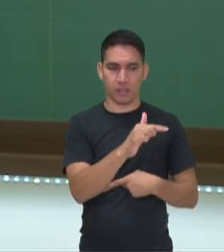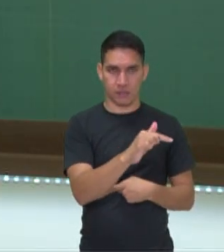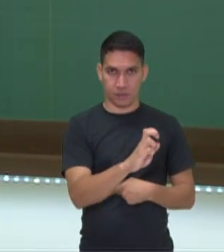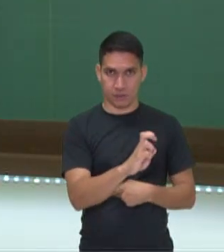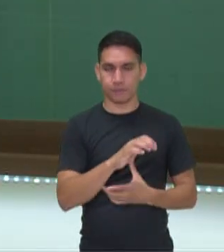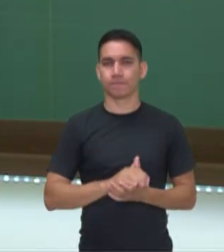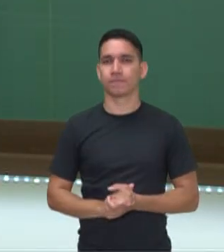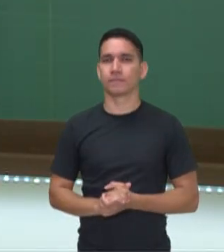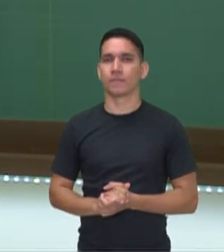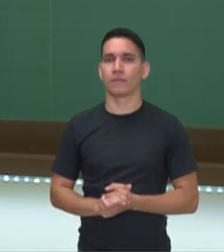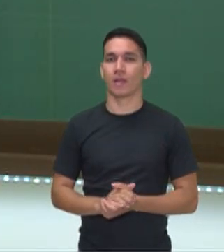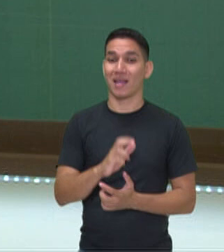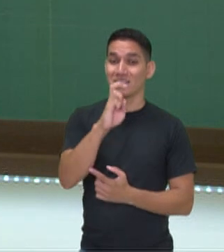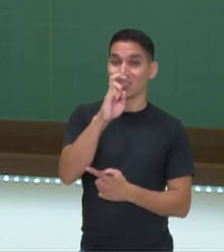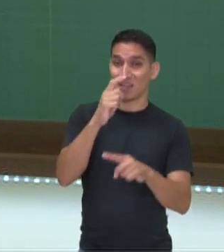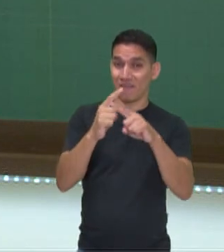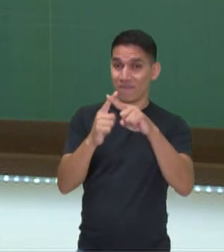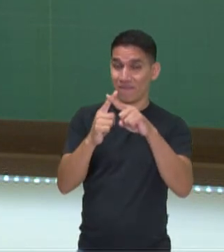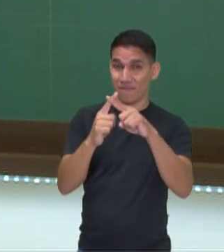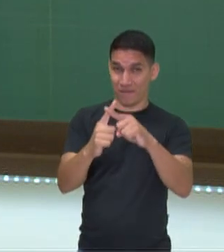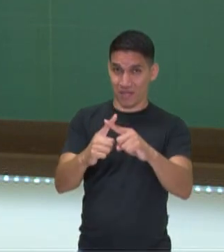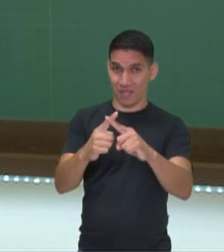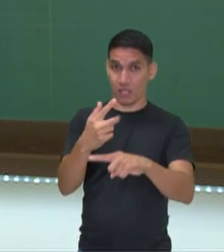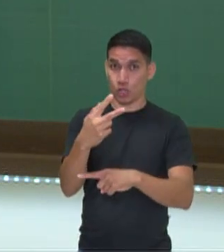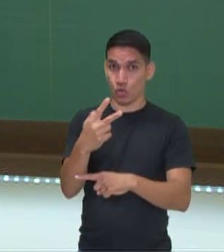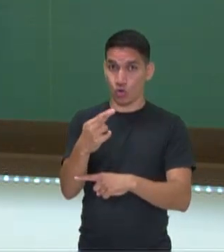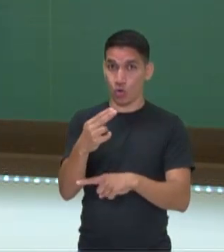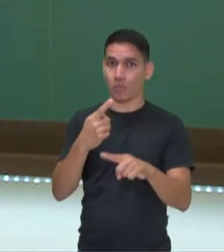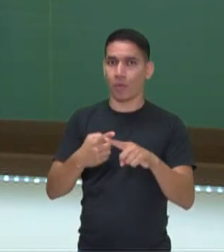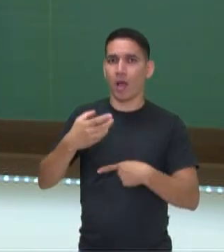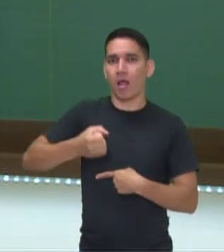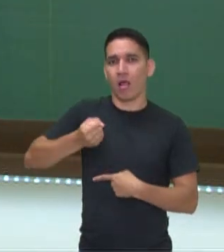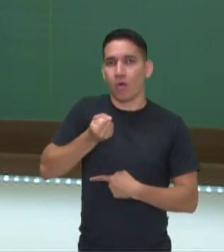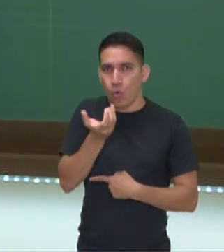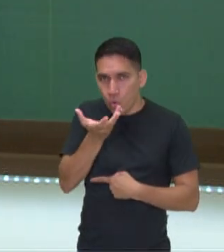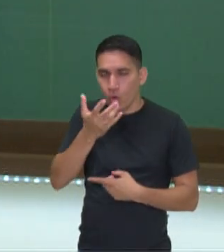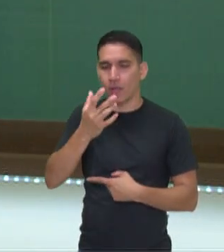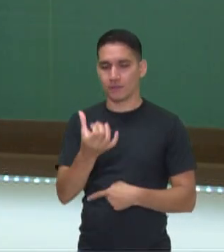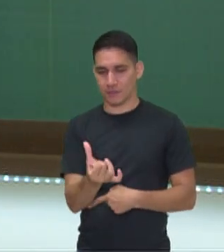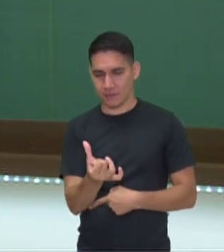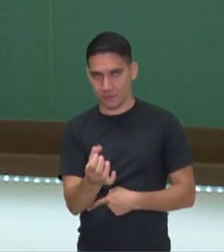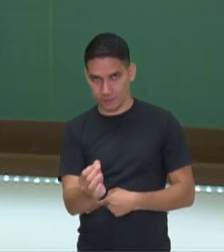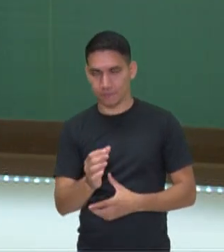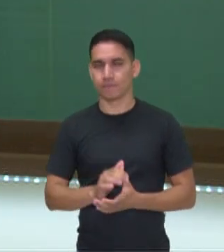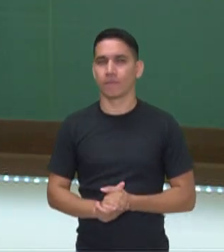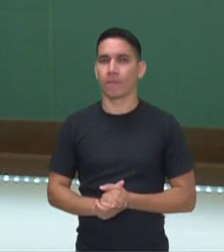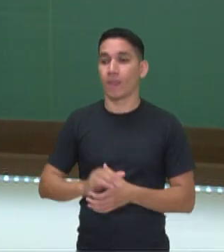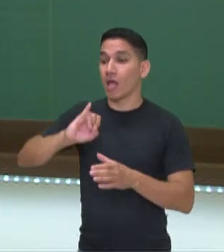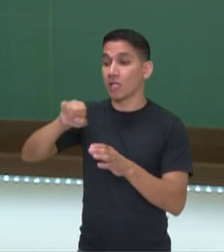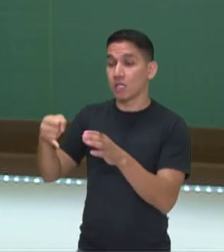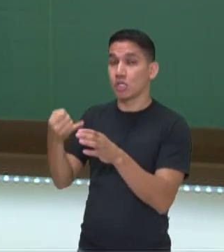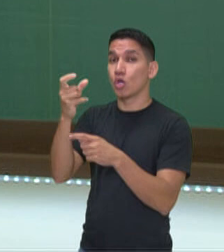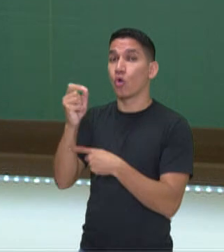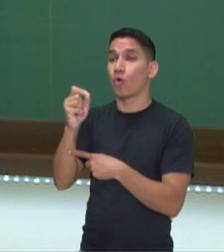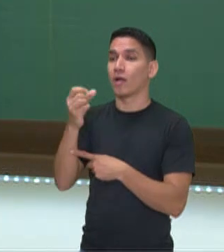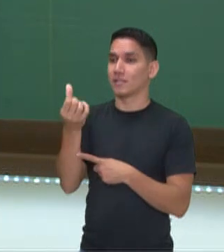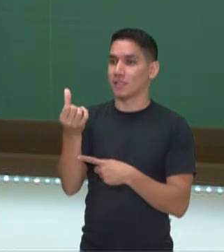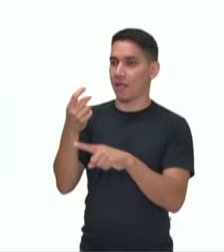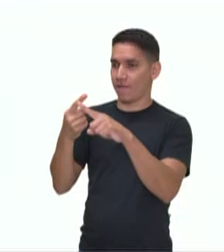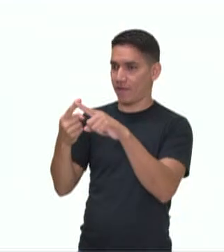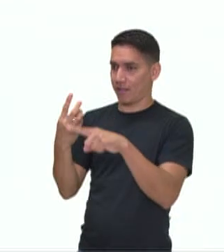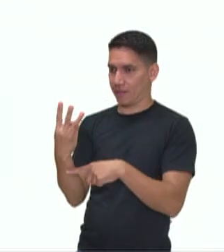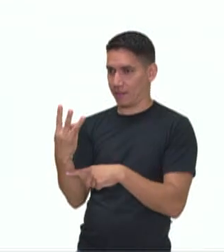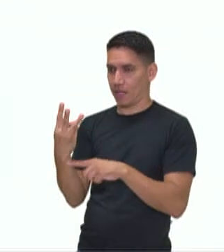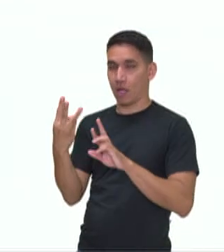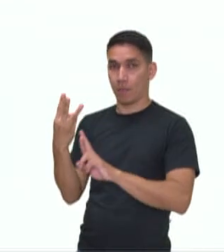75. 5 vezes 12, referente ao leite em pó, 60. E referente ao iogurte, eu tenho 6 vezes 3,